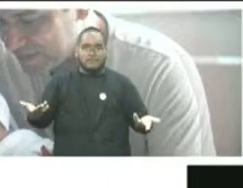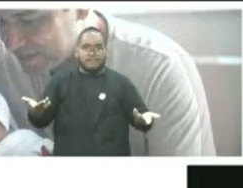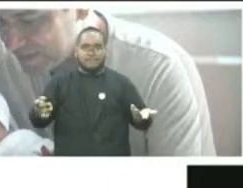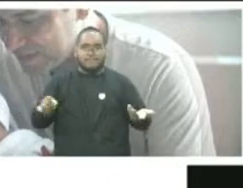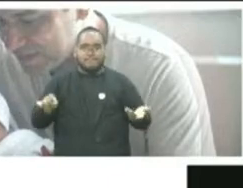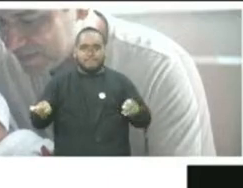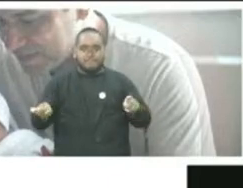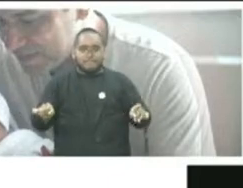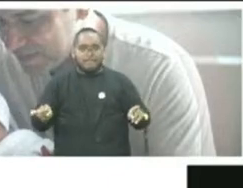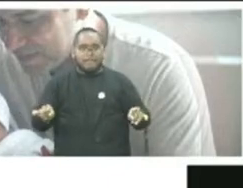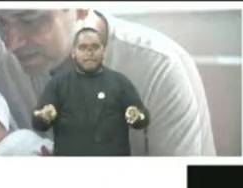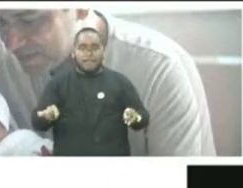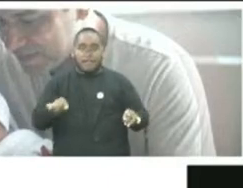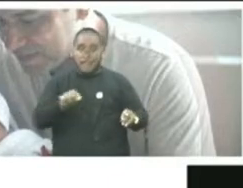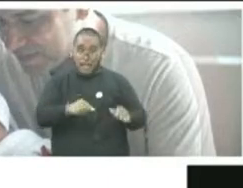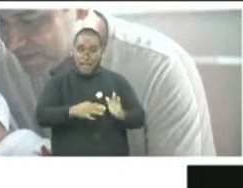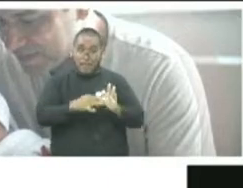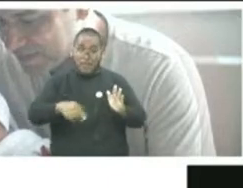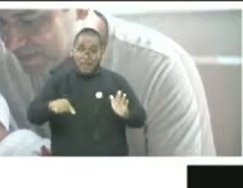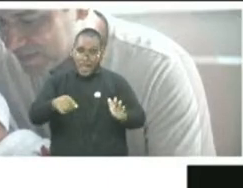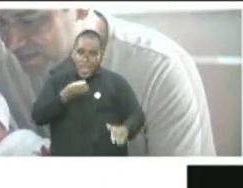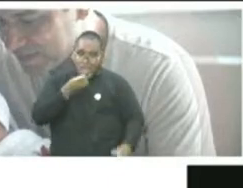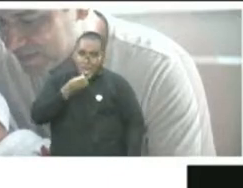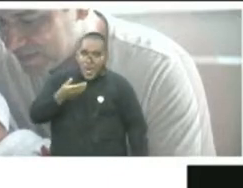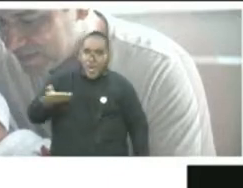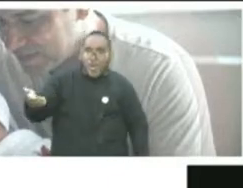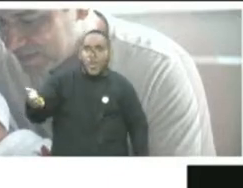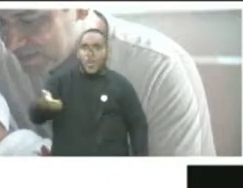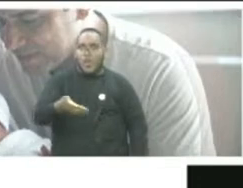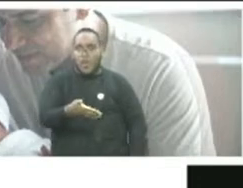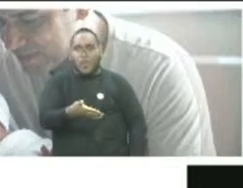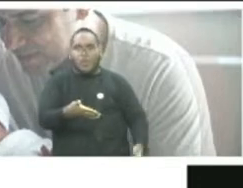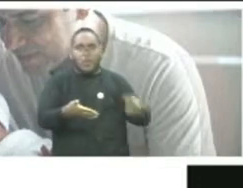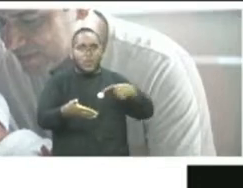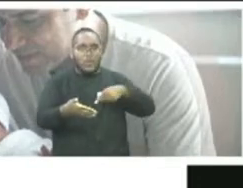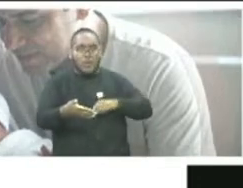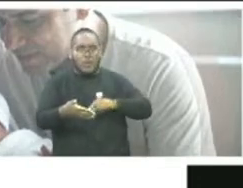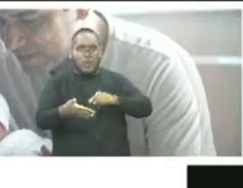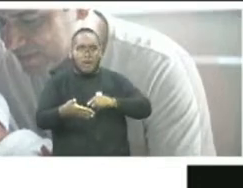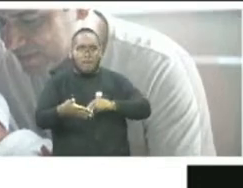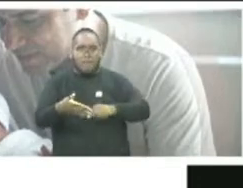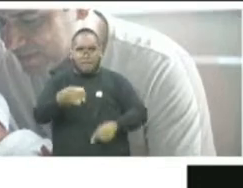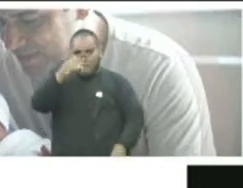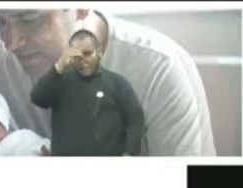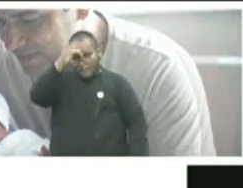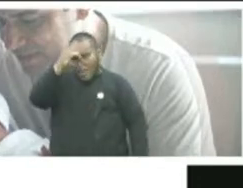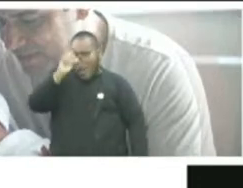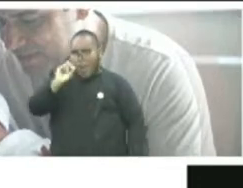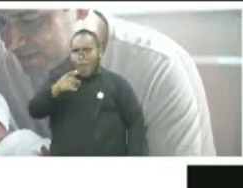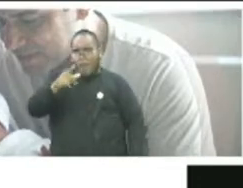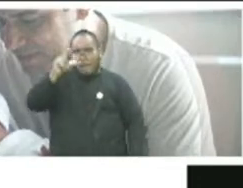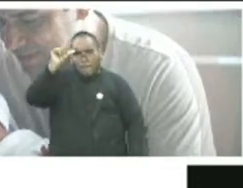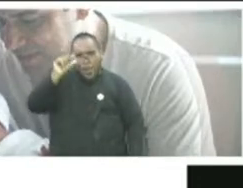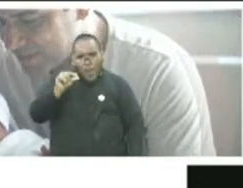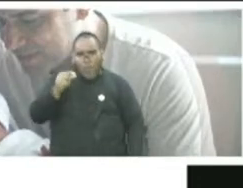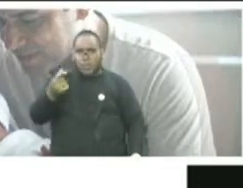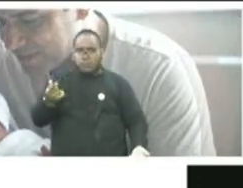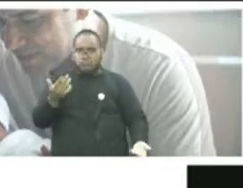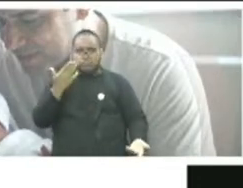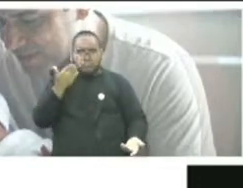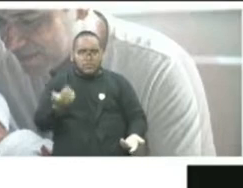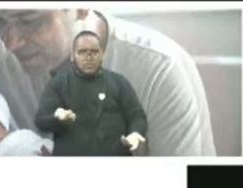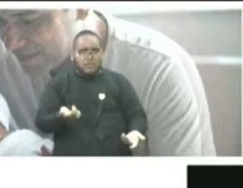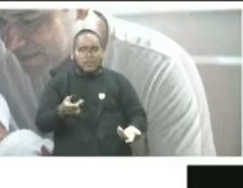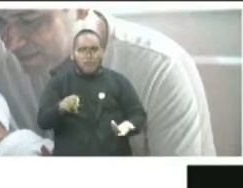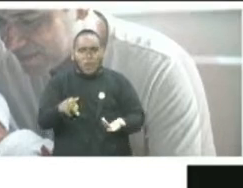ainda, que a gente sabia pouco, que pesquisas começavam a acontecer, e as